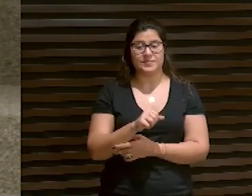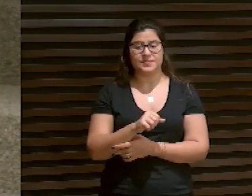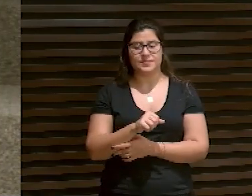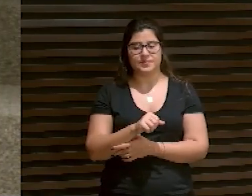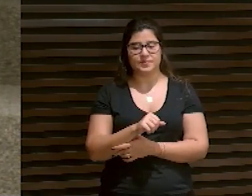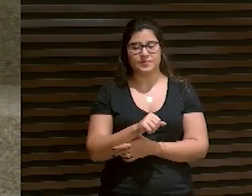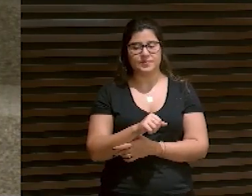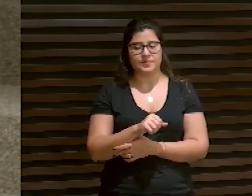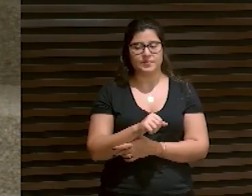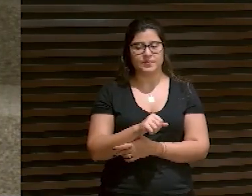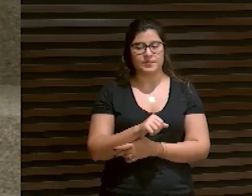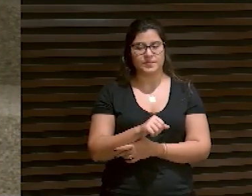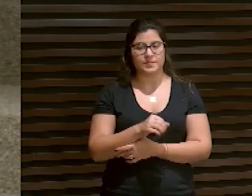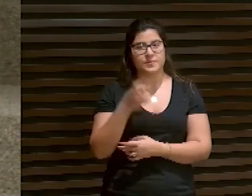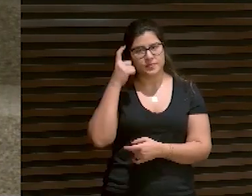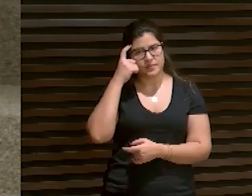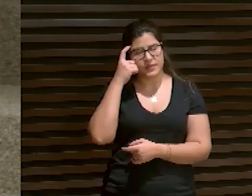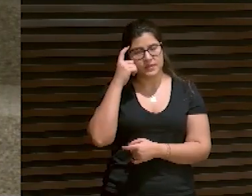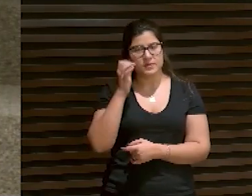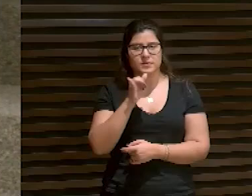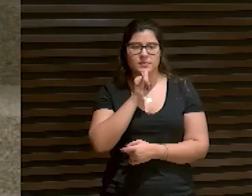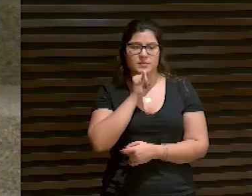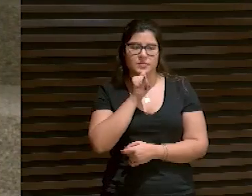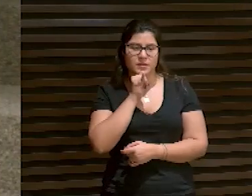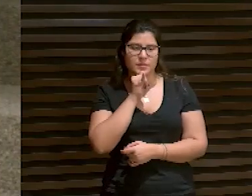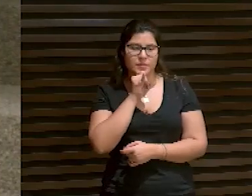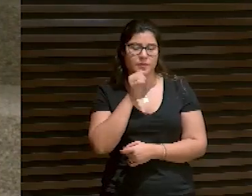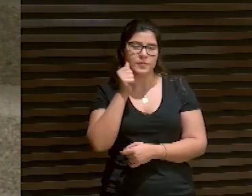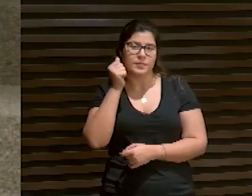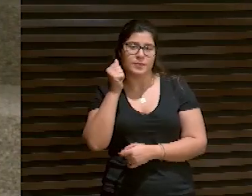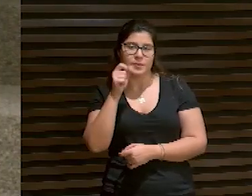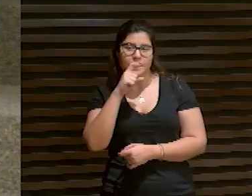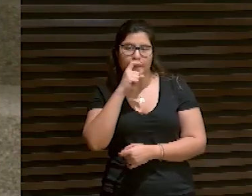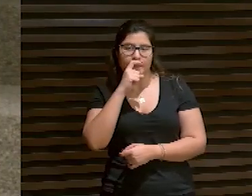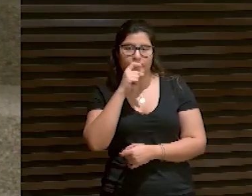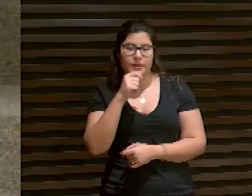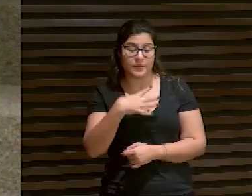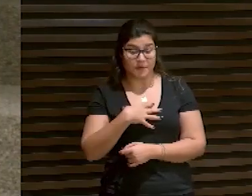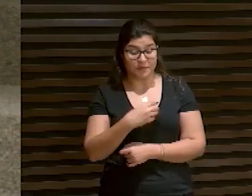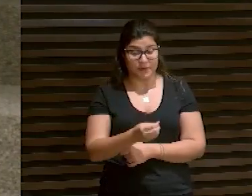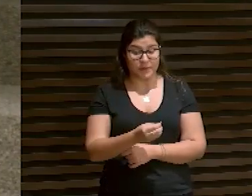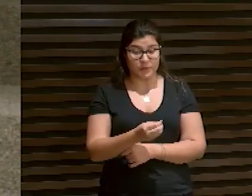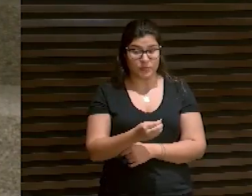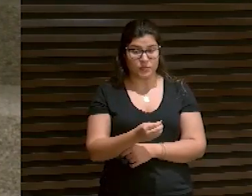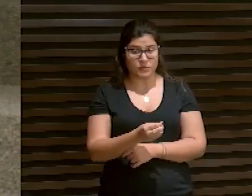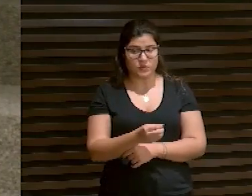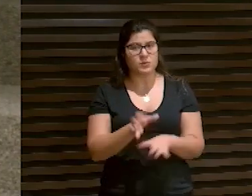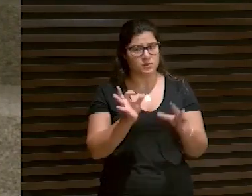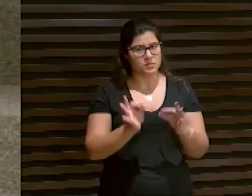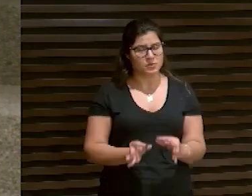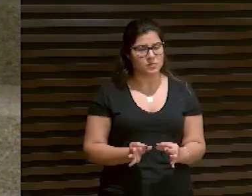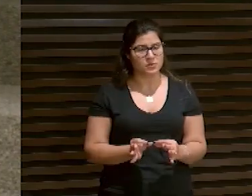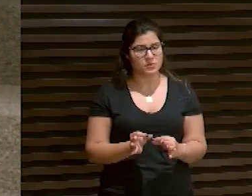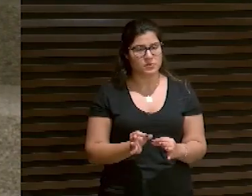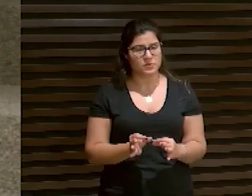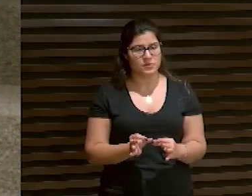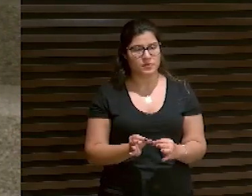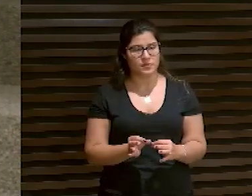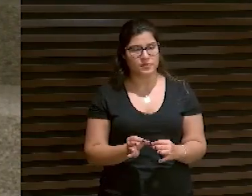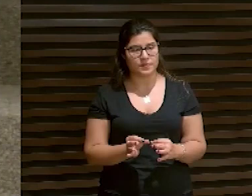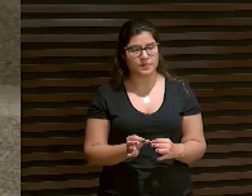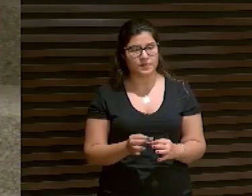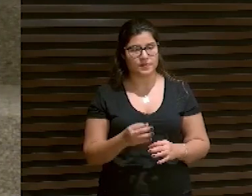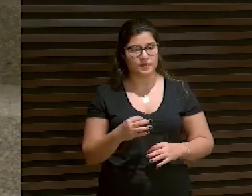irado. Pensa, por exemplo, um pai para com os seus filhos. É justo um pai ficar irado para com a atitude de um filho